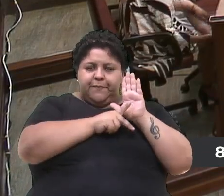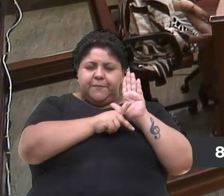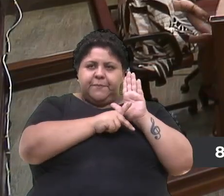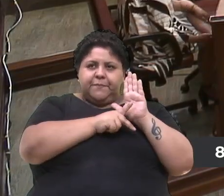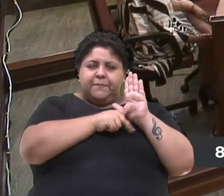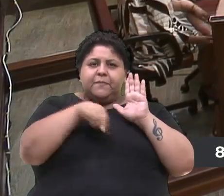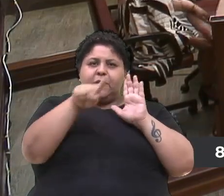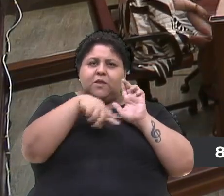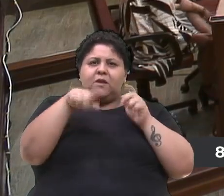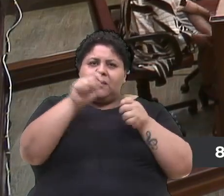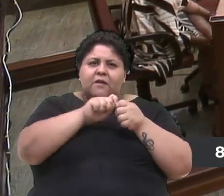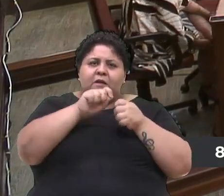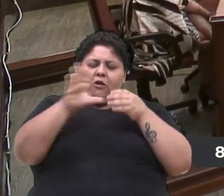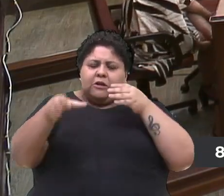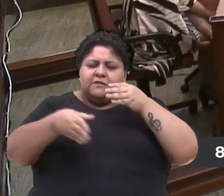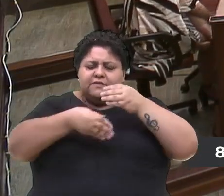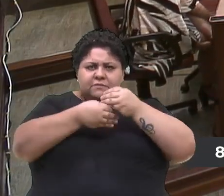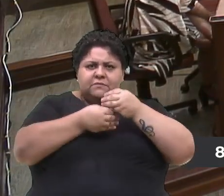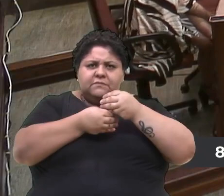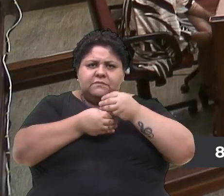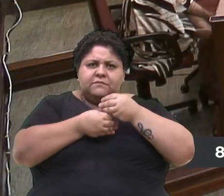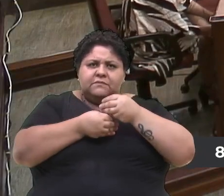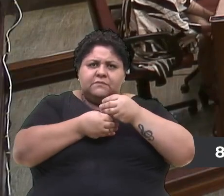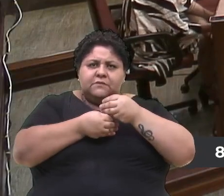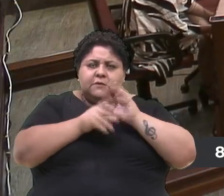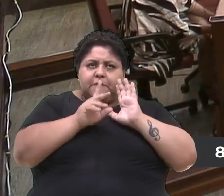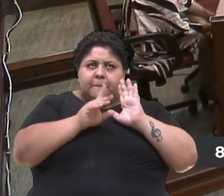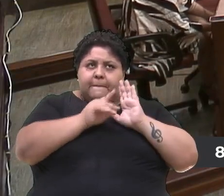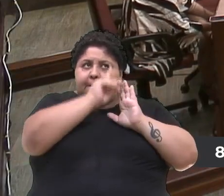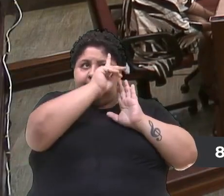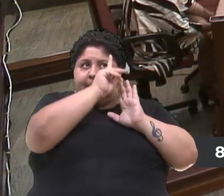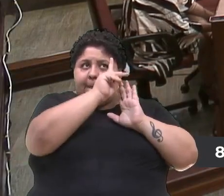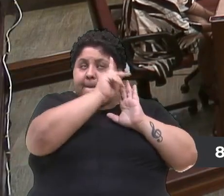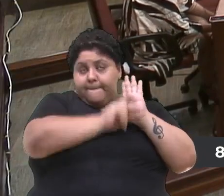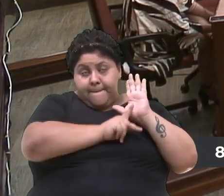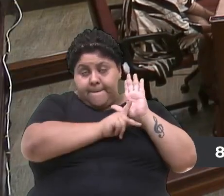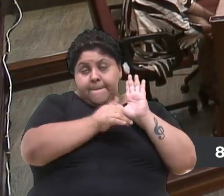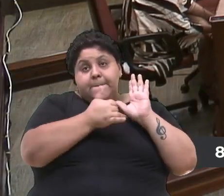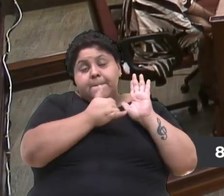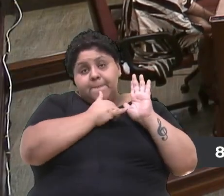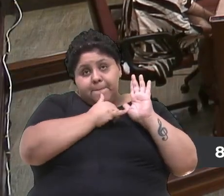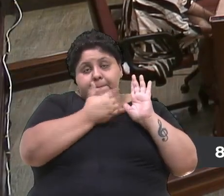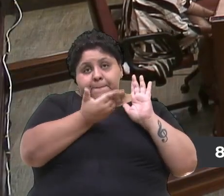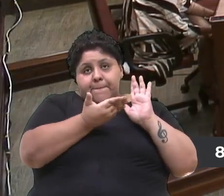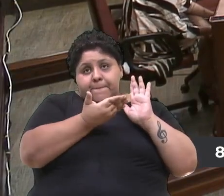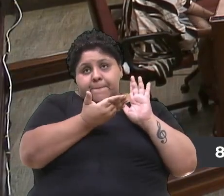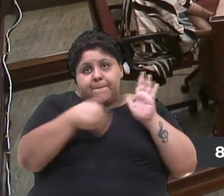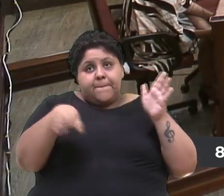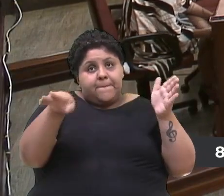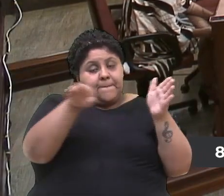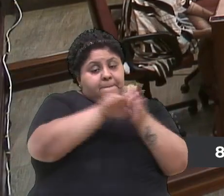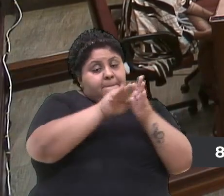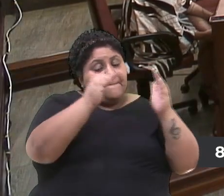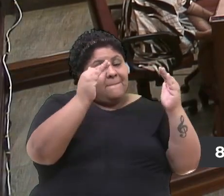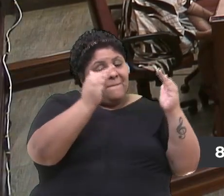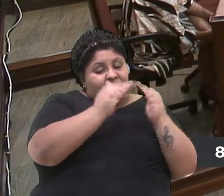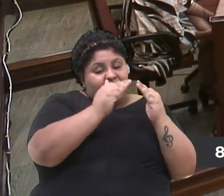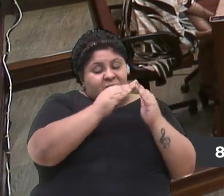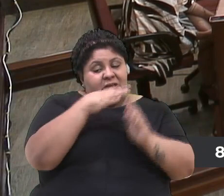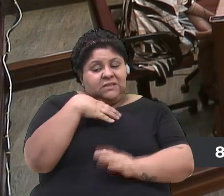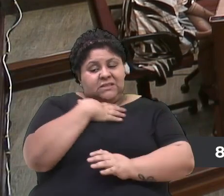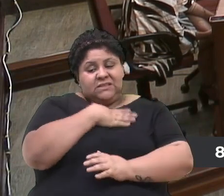uma emenda. O projeto, infelizmente, ele veio para casa de uma forma muito